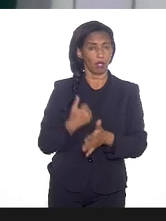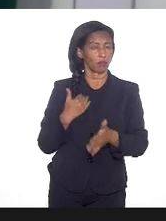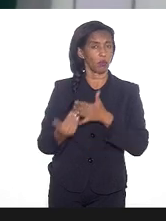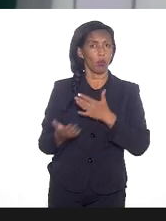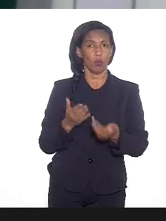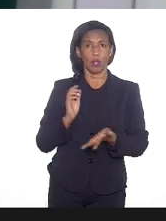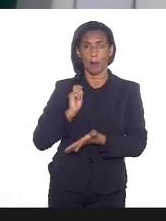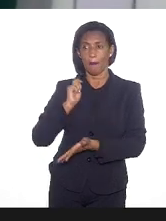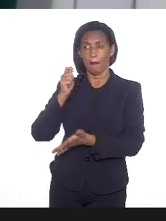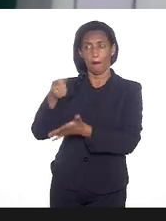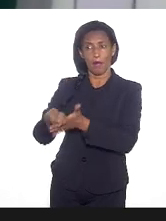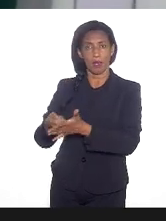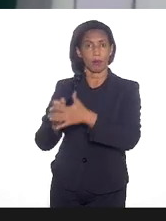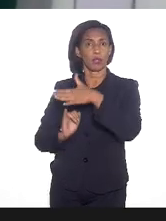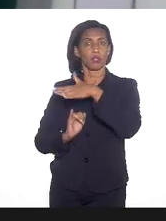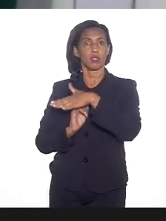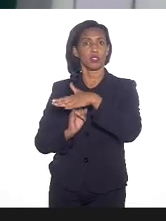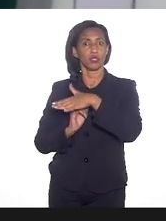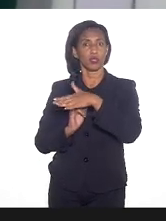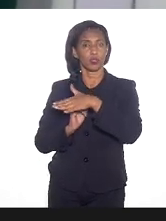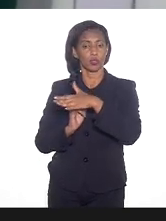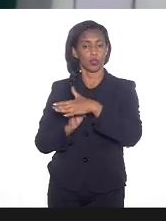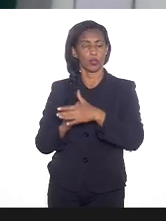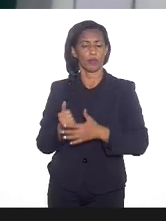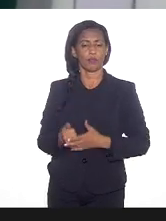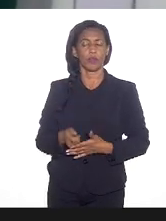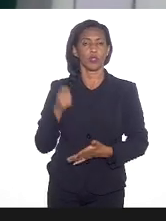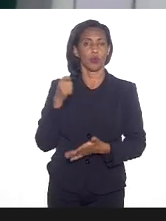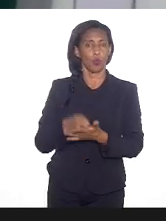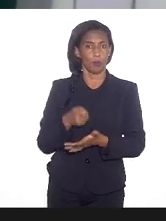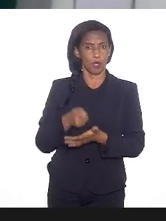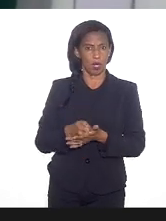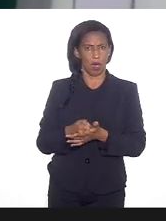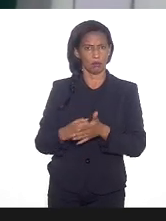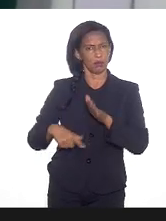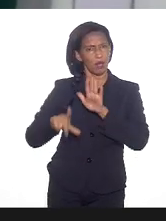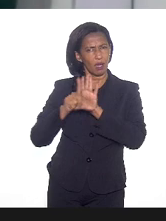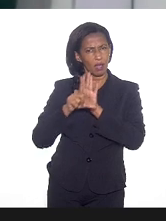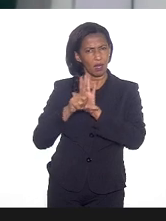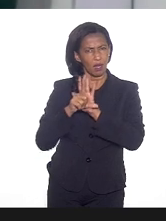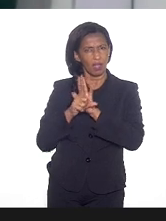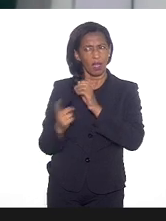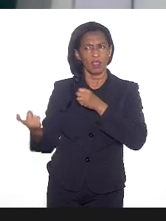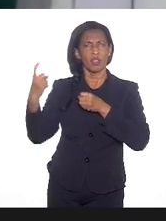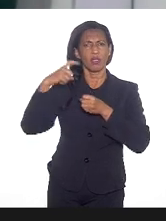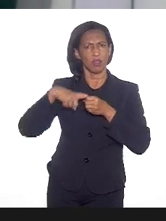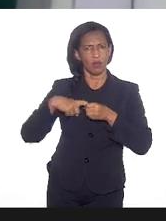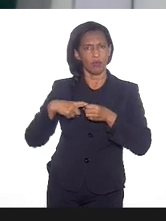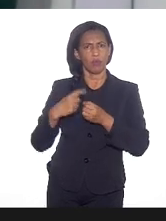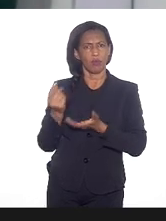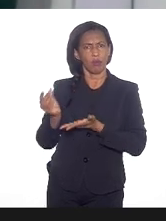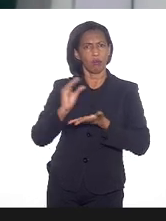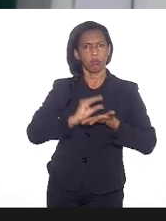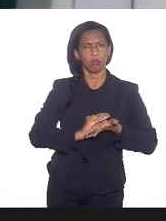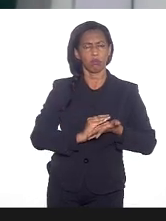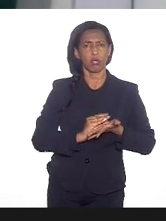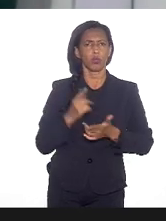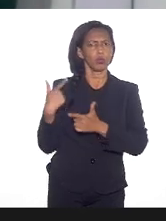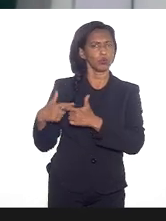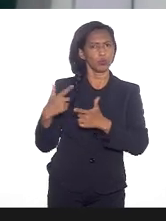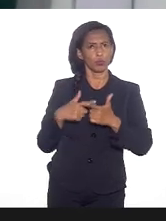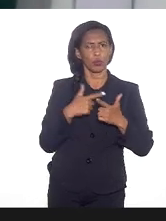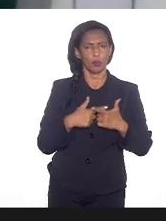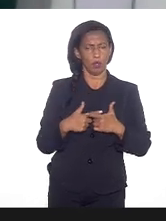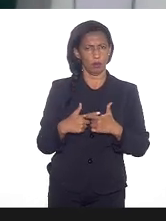em favor daquelas instituições financeiras, B, sejam obrigados, na forma da lei, a ressarcir o erário estadual pelos danos causados.